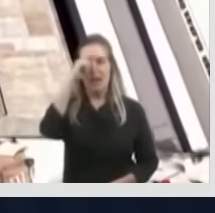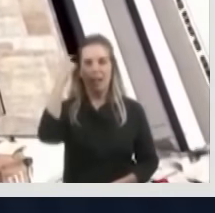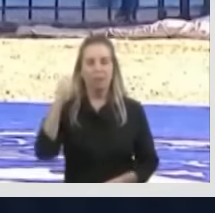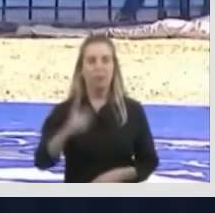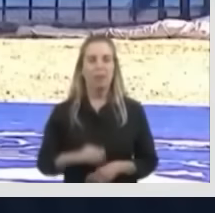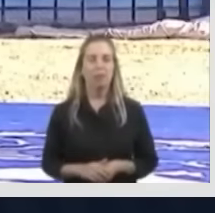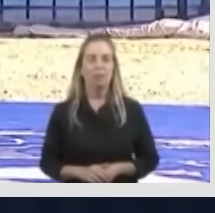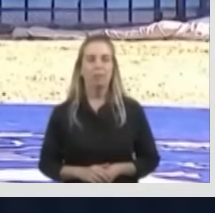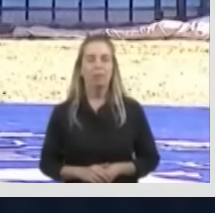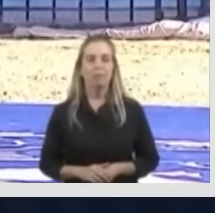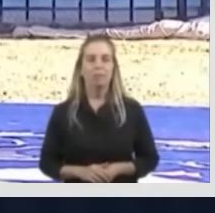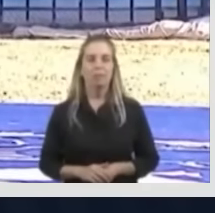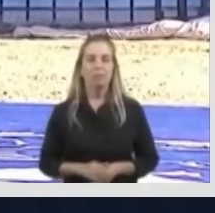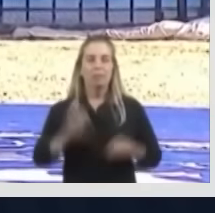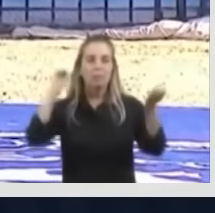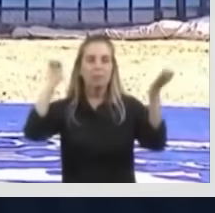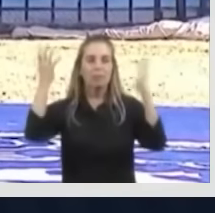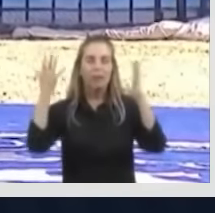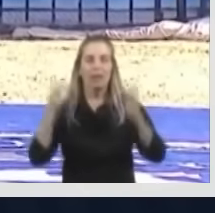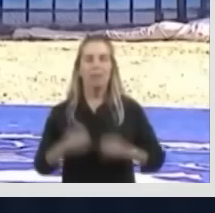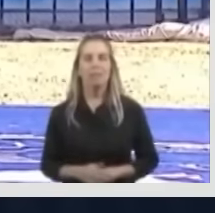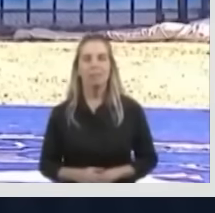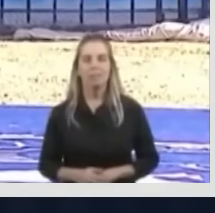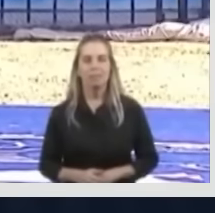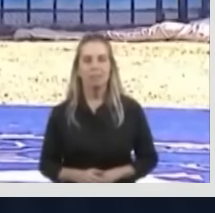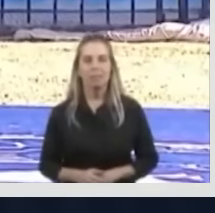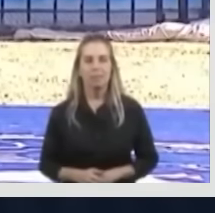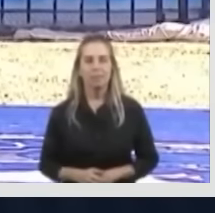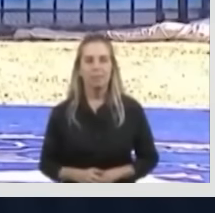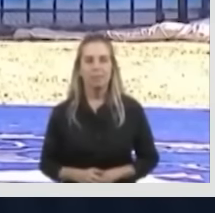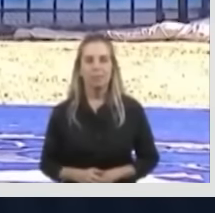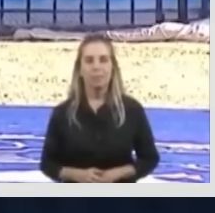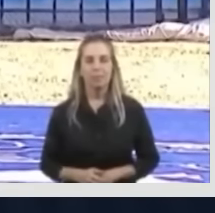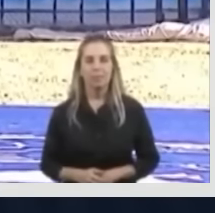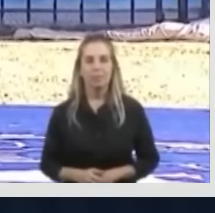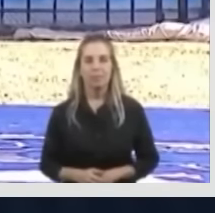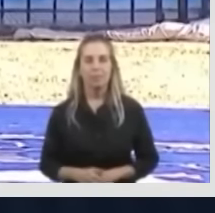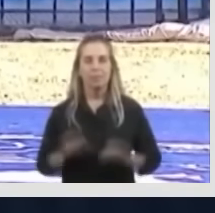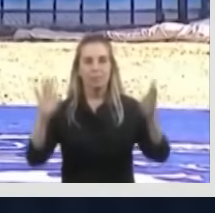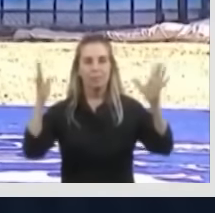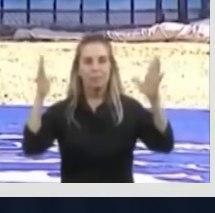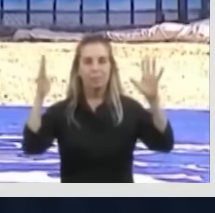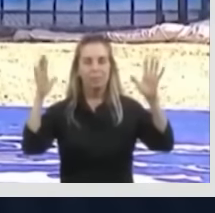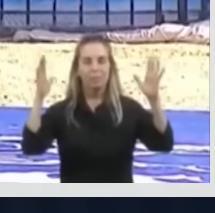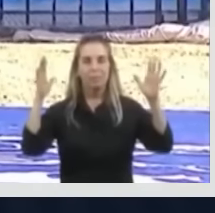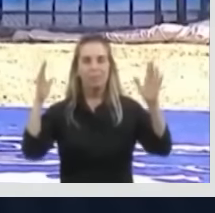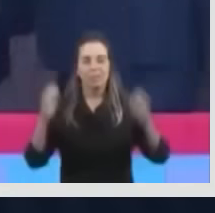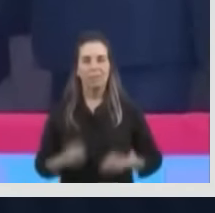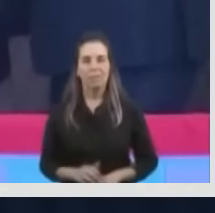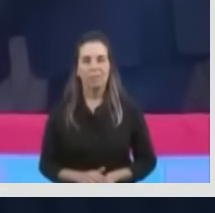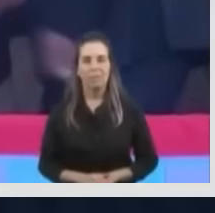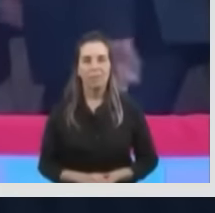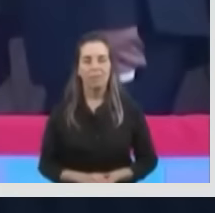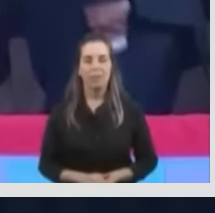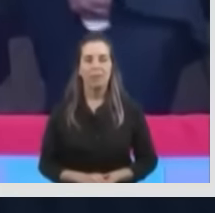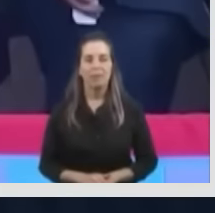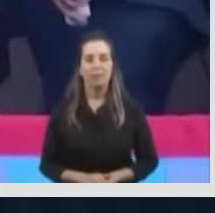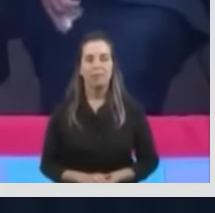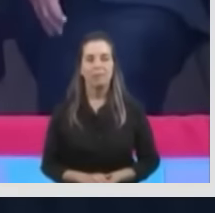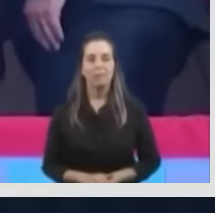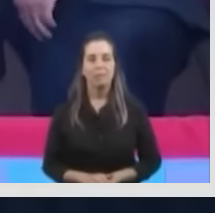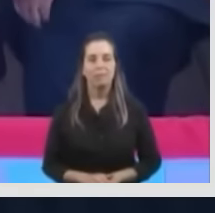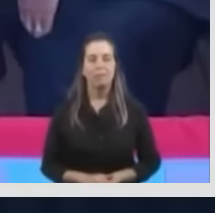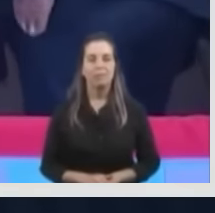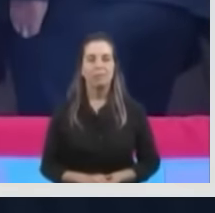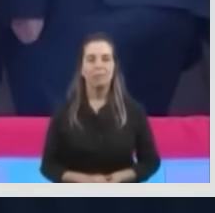o Estado das costas do produtor e reforçar a importância do setor agropecuário dentro da economia argentina.